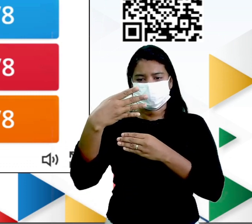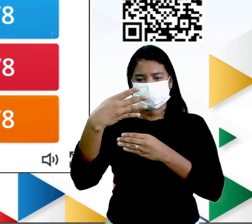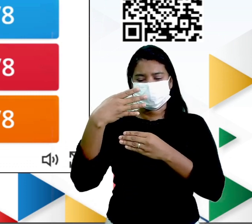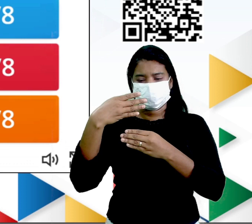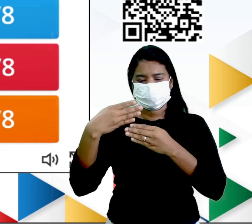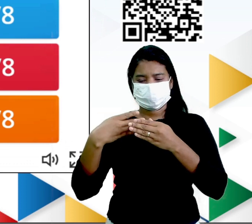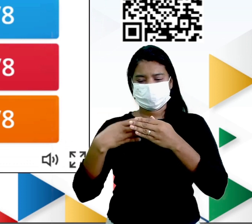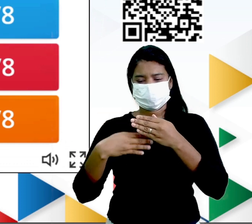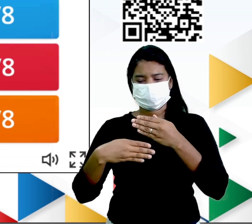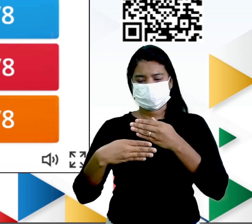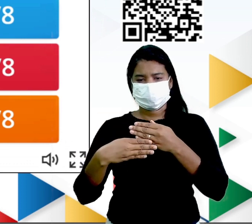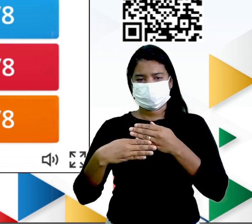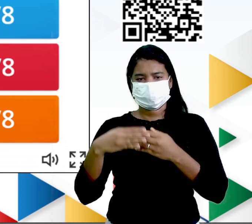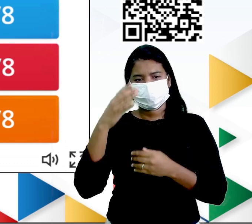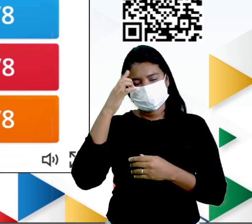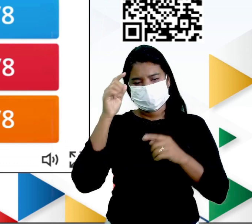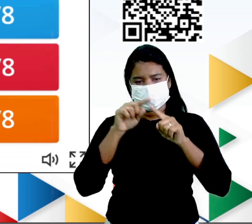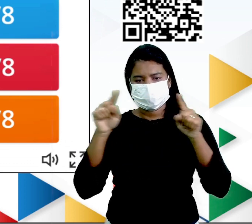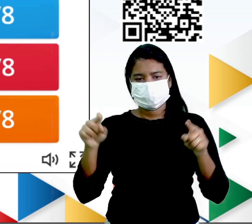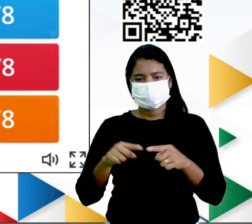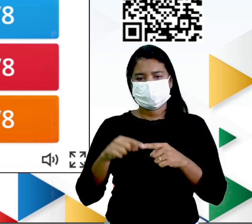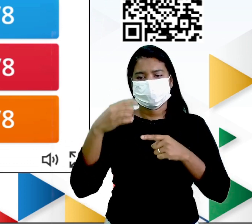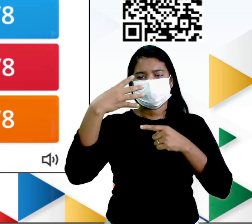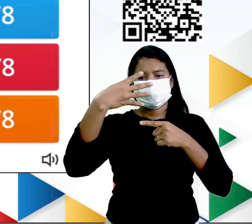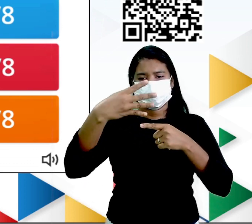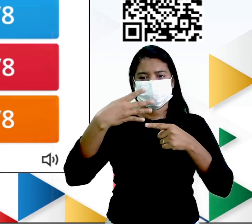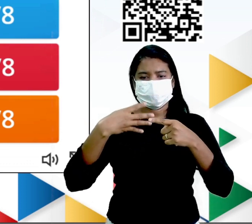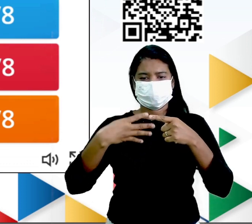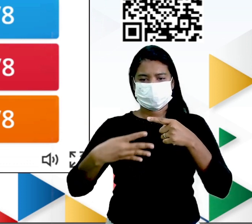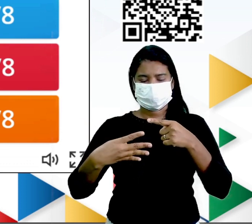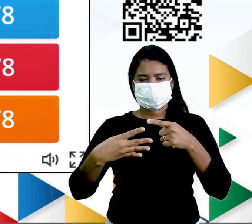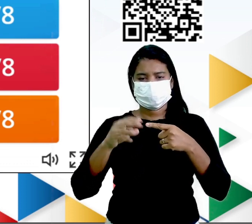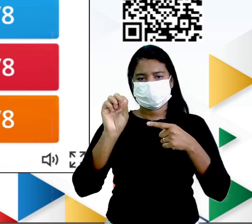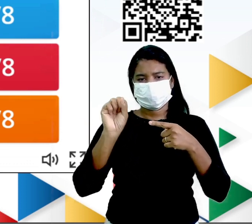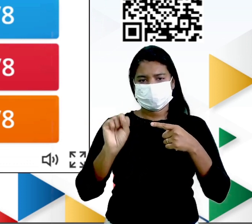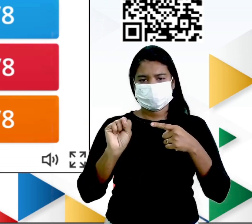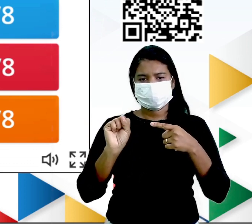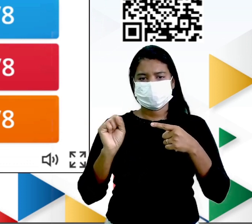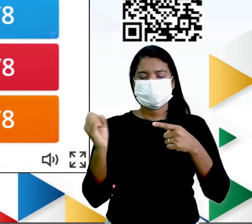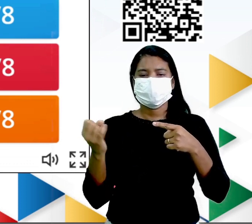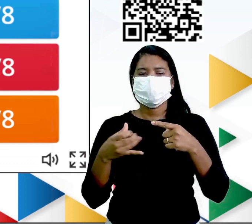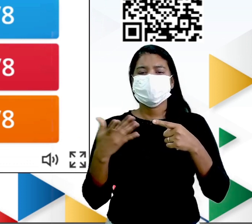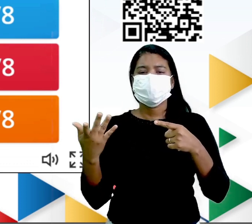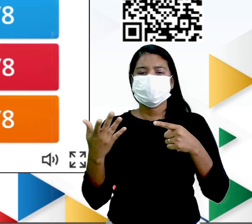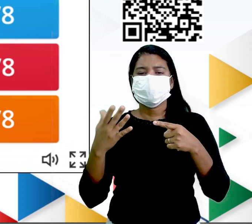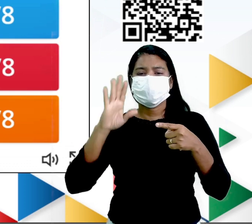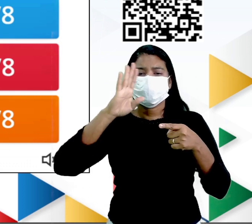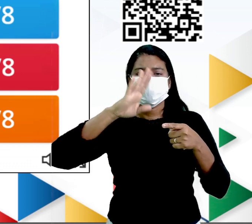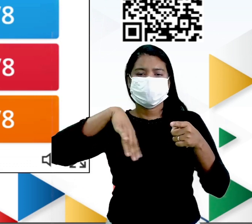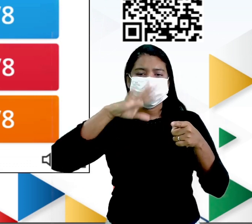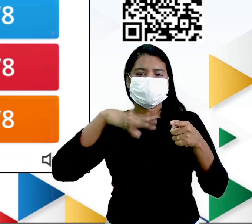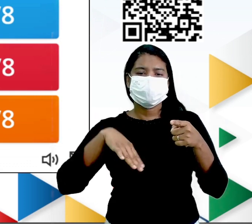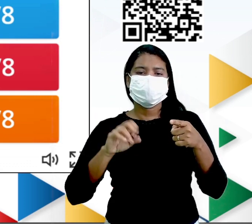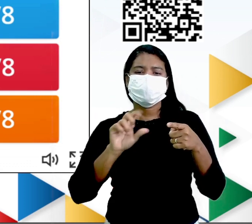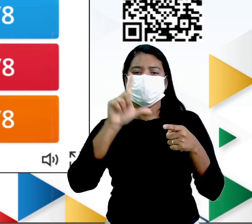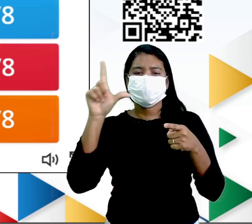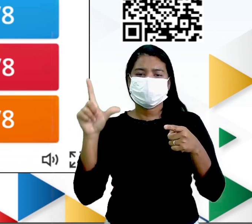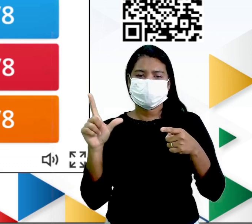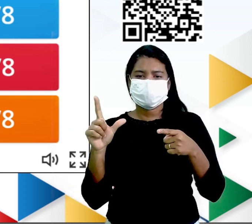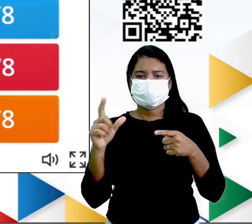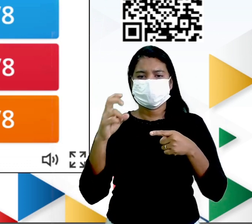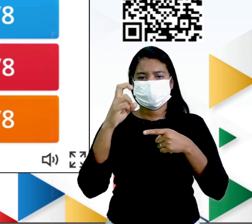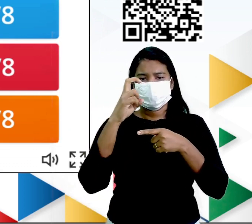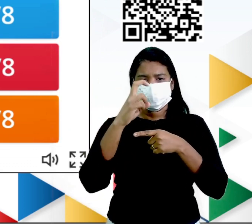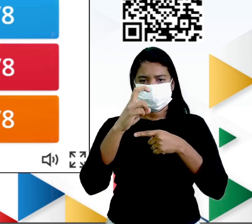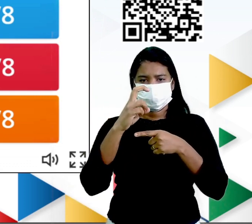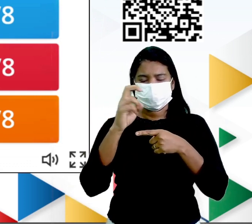quadradinhos. Dos 8, quantos estão pintados em azul? Você está vendo aí? 5 azuis e